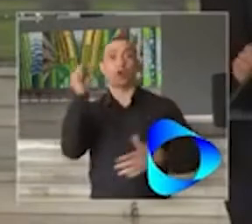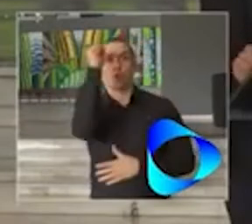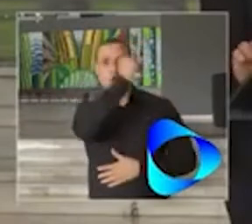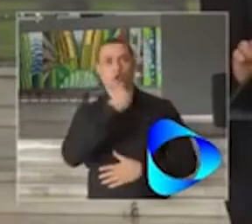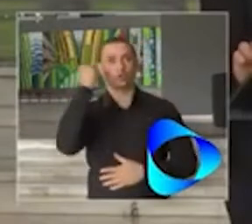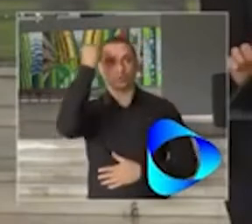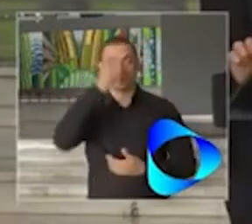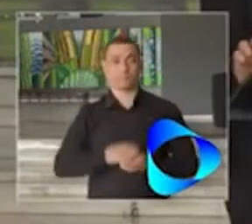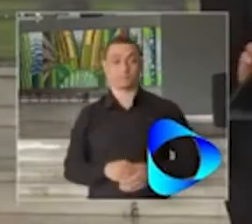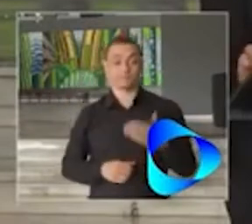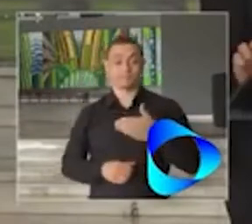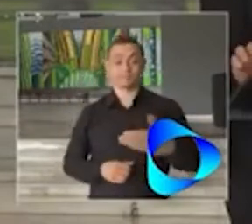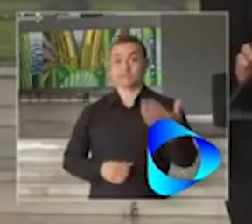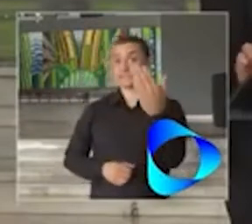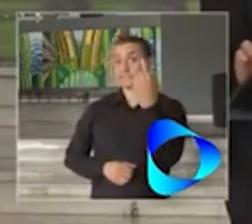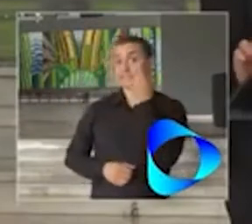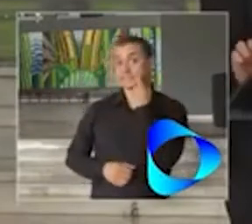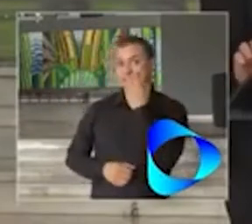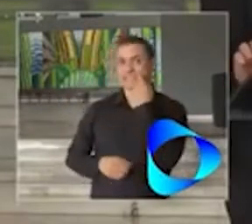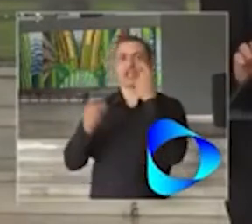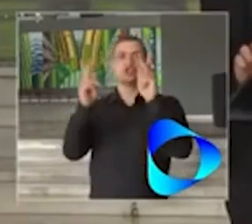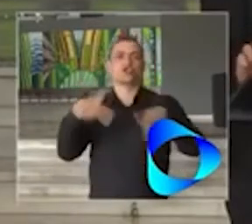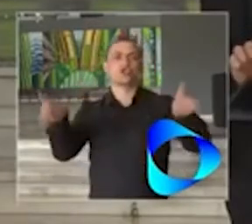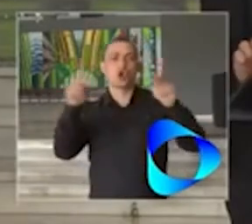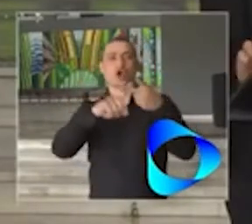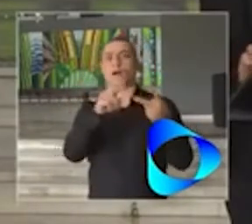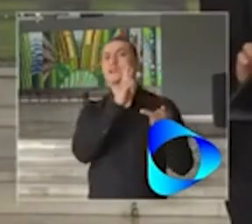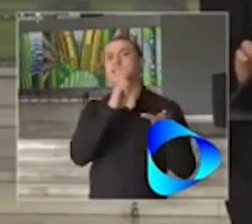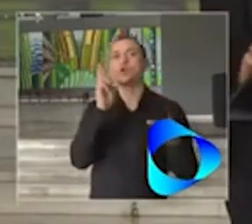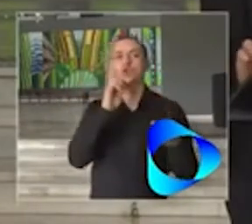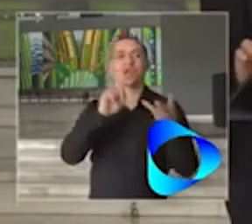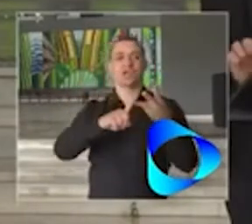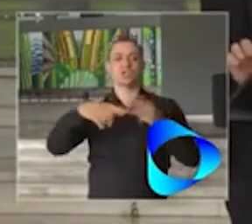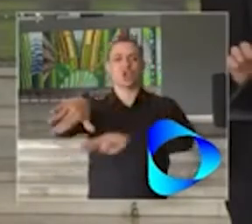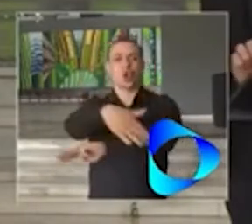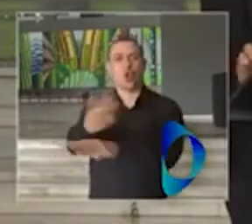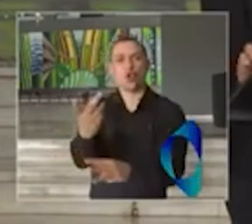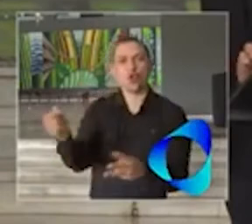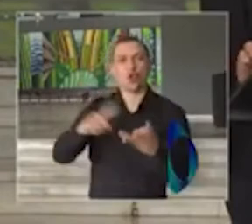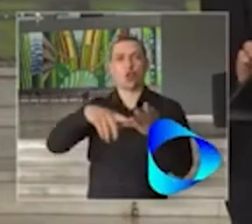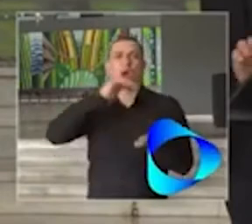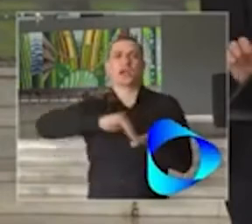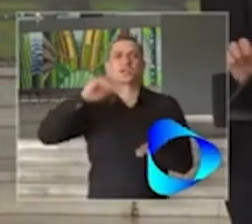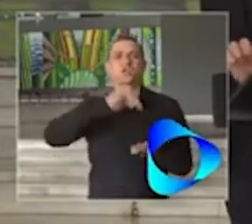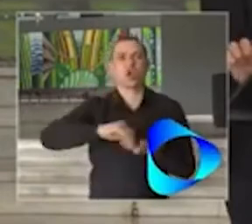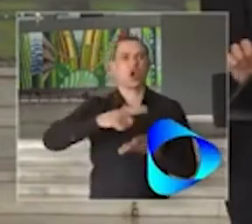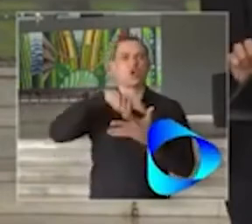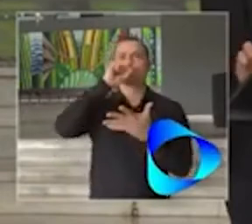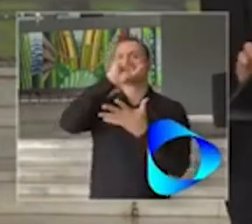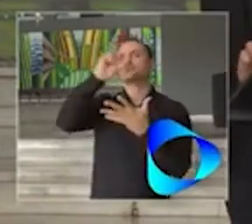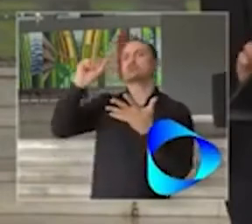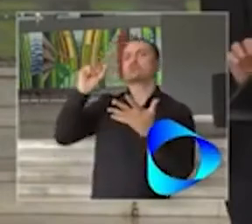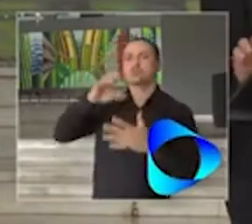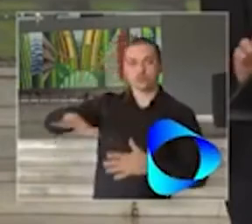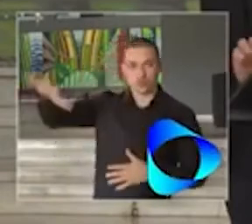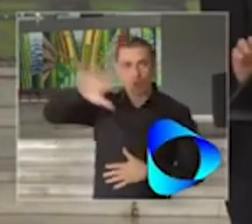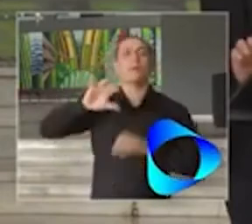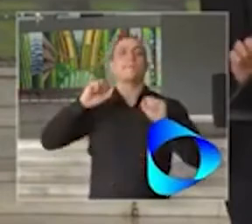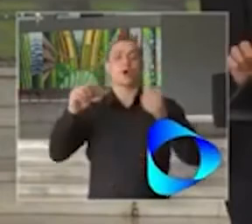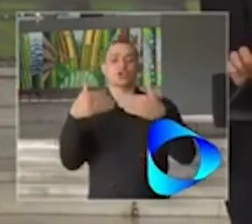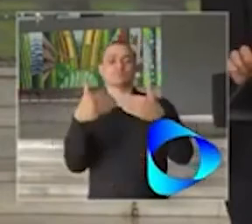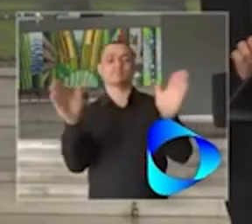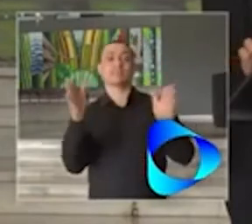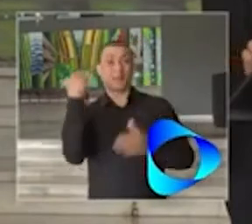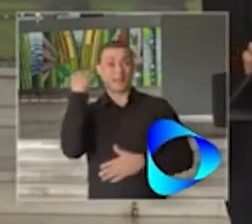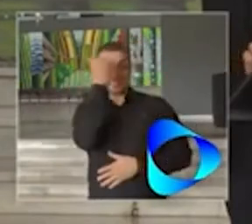Então, a partir de sexta-feira, shoppings, restaurantes, comércios de rua, escritórios e outras atividades comerciais poderão